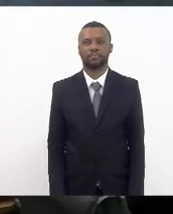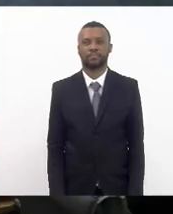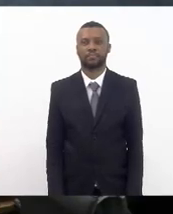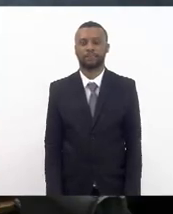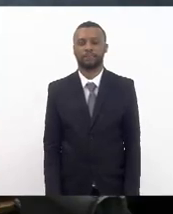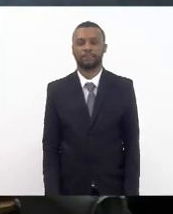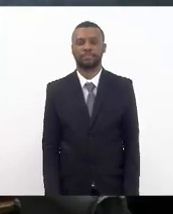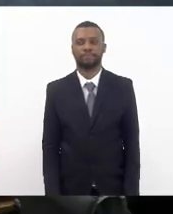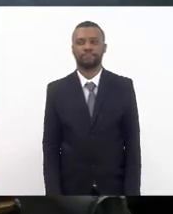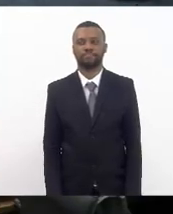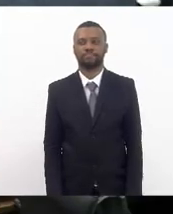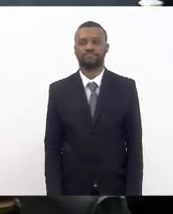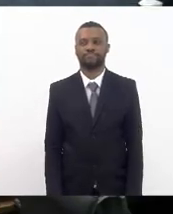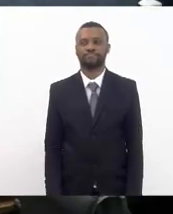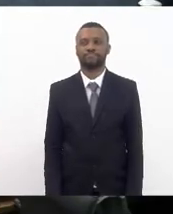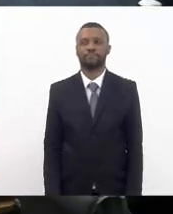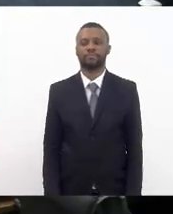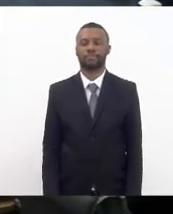Presidente.